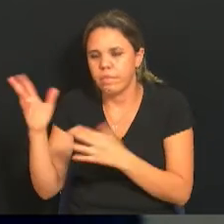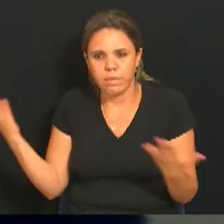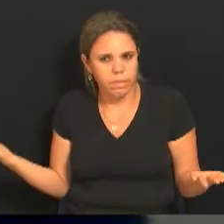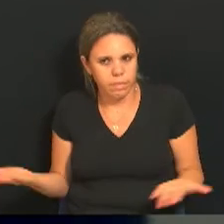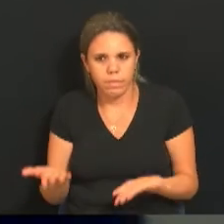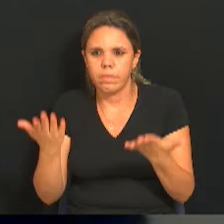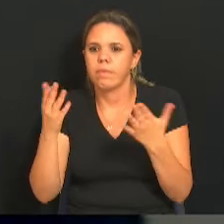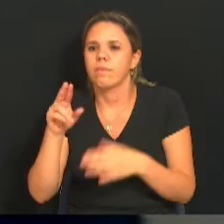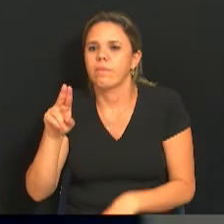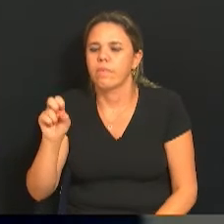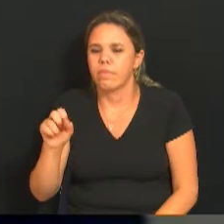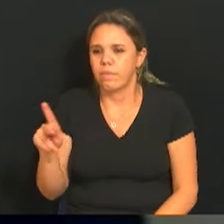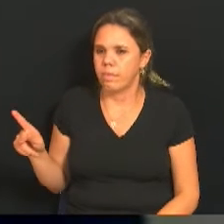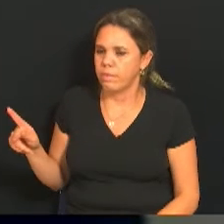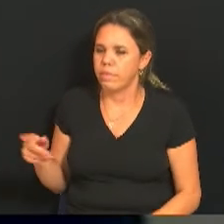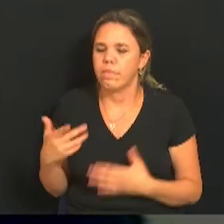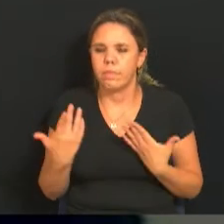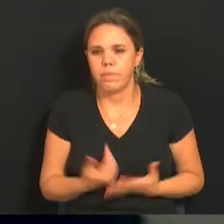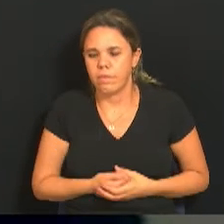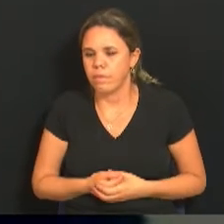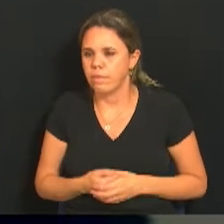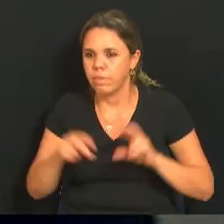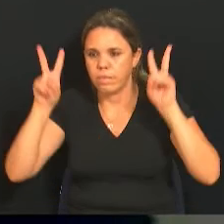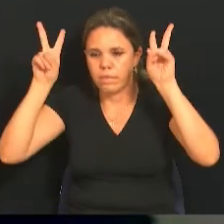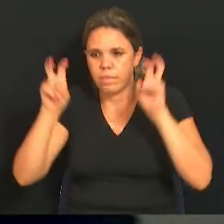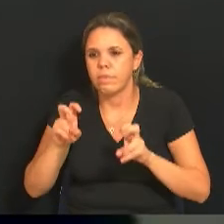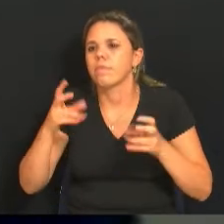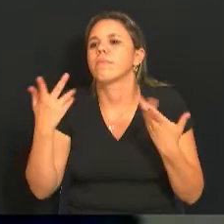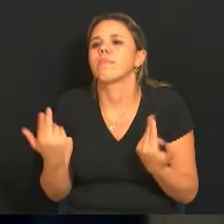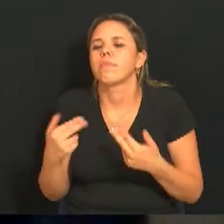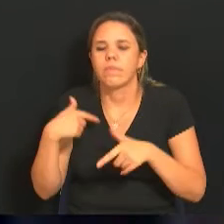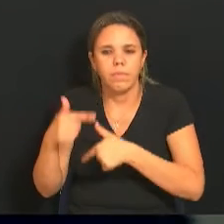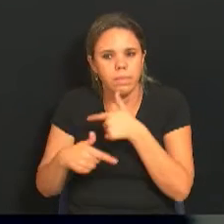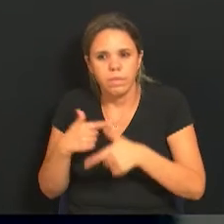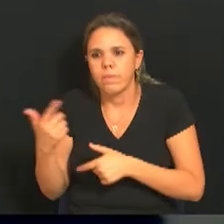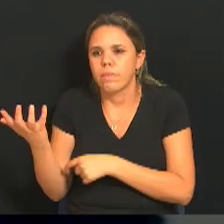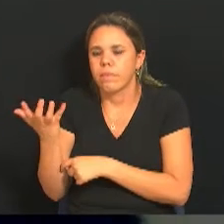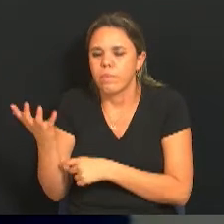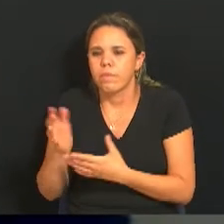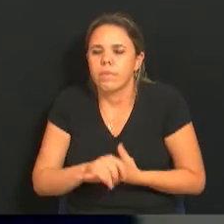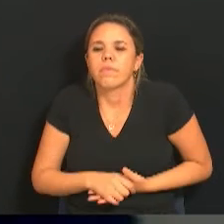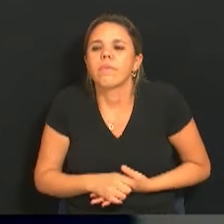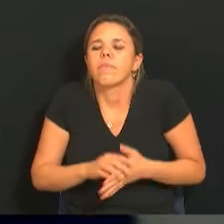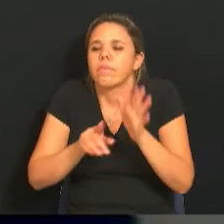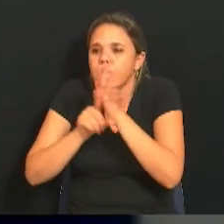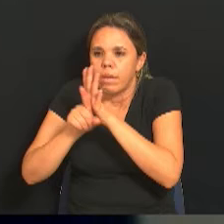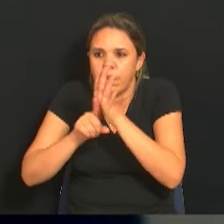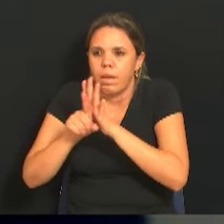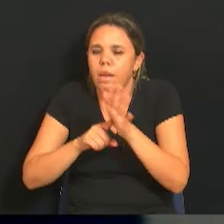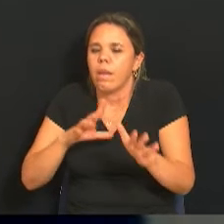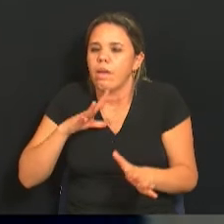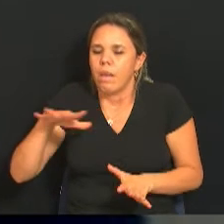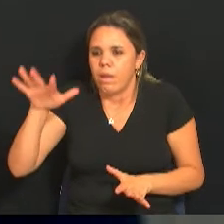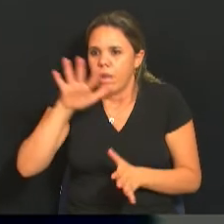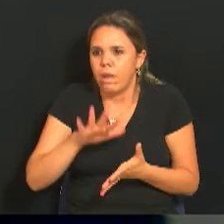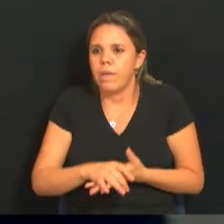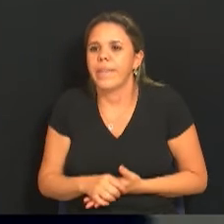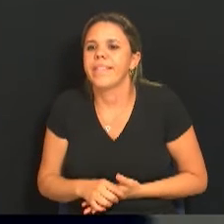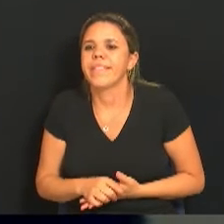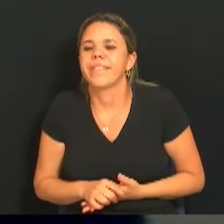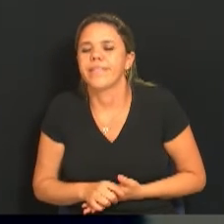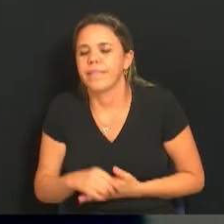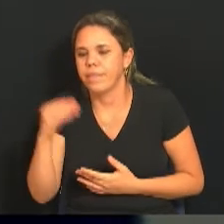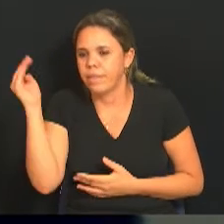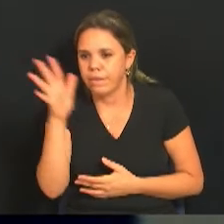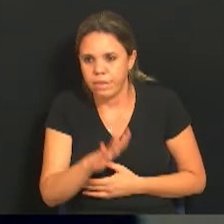na USP, né, sobre essa mesma temática, que trabalha a população em situação de rua. Então, eu pesquisei várias cidades, não só do Brasil, mas